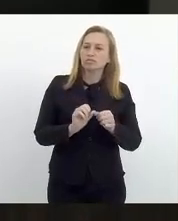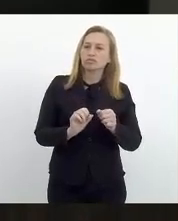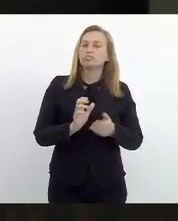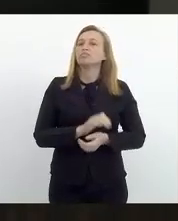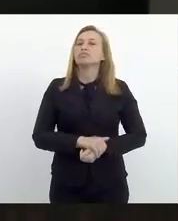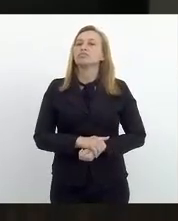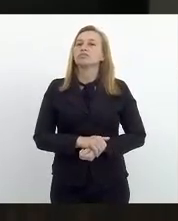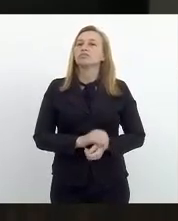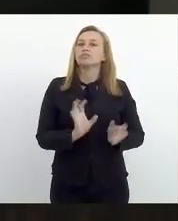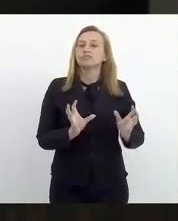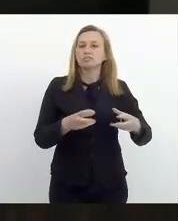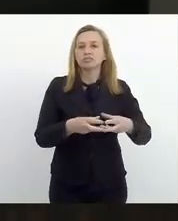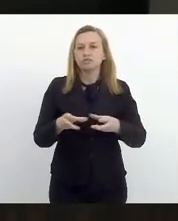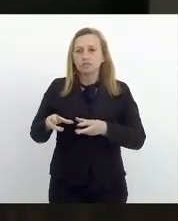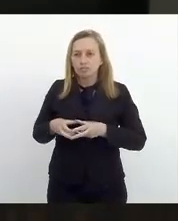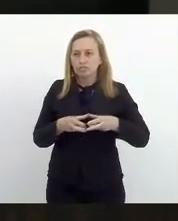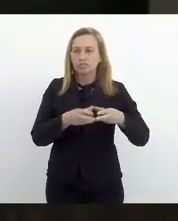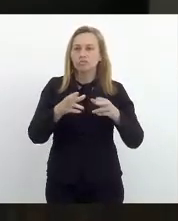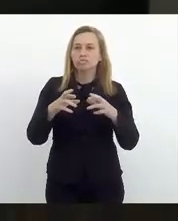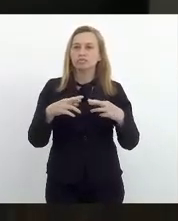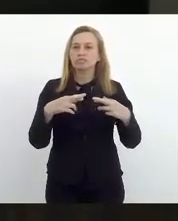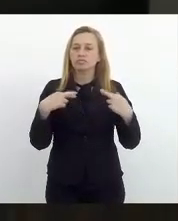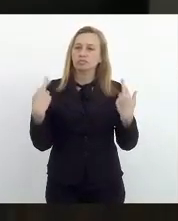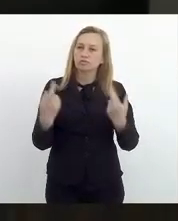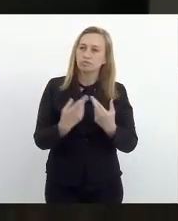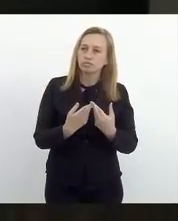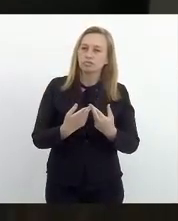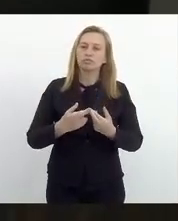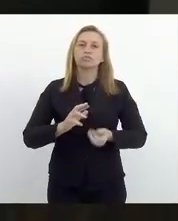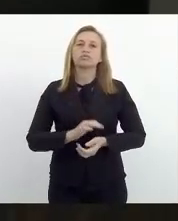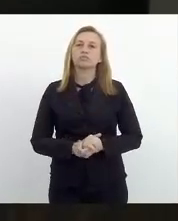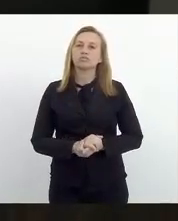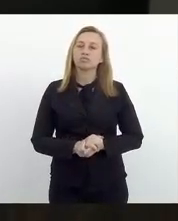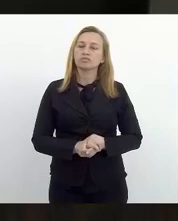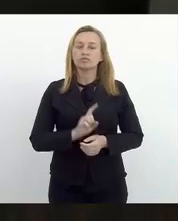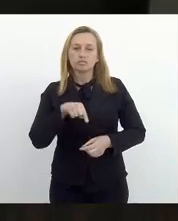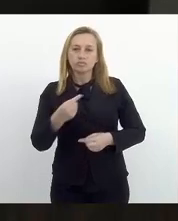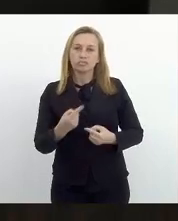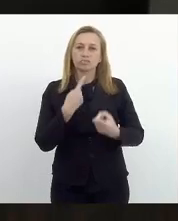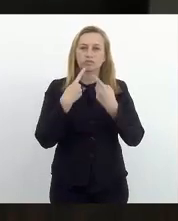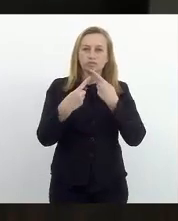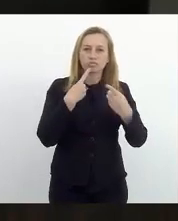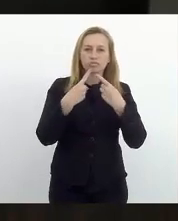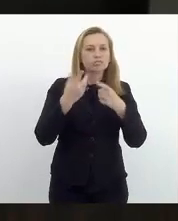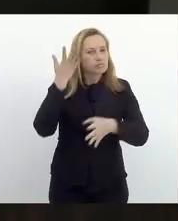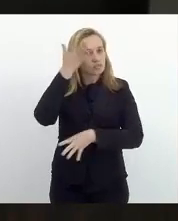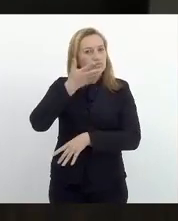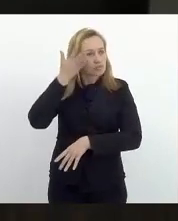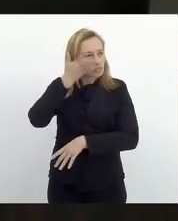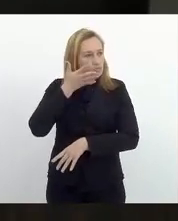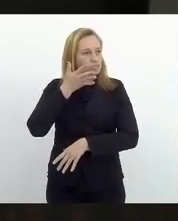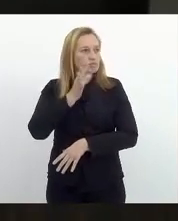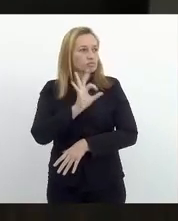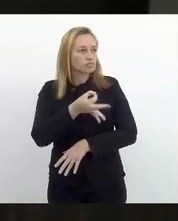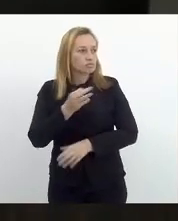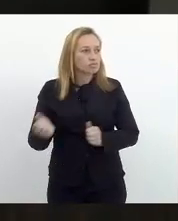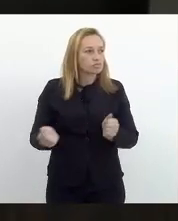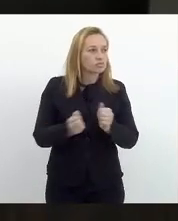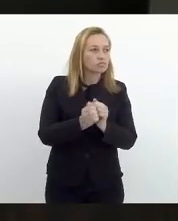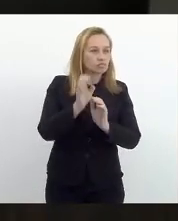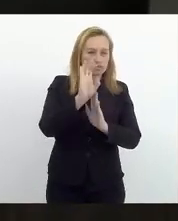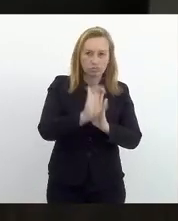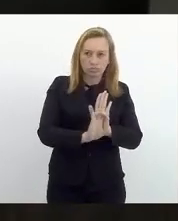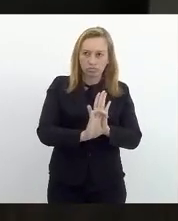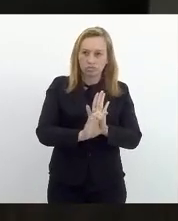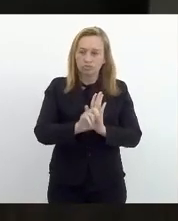âmbito dessas comissões as audiências preliminares depois discutimos a mensagem efetivamente com as emendas